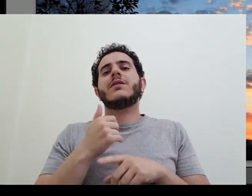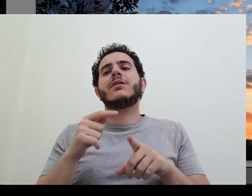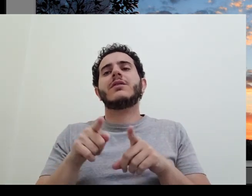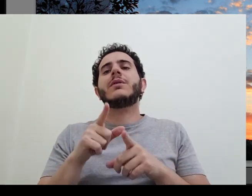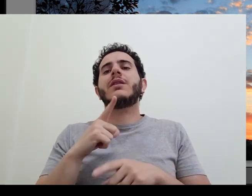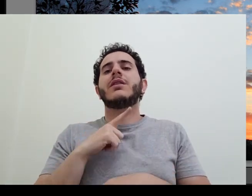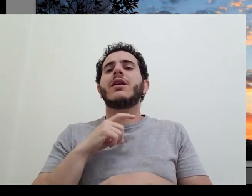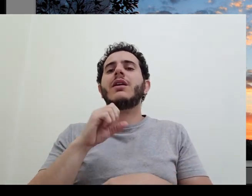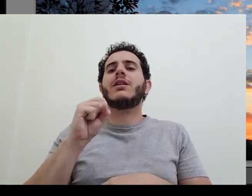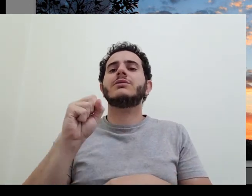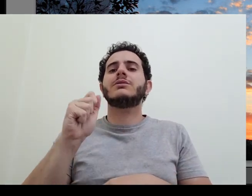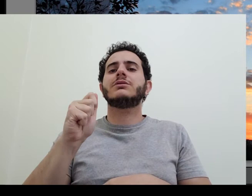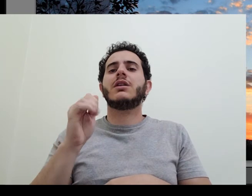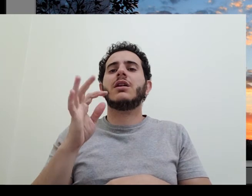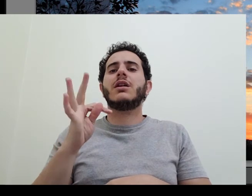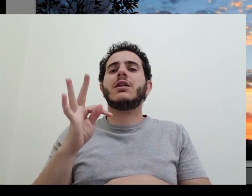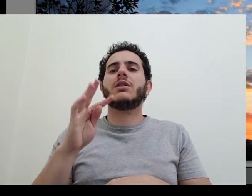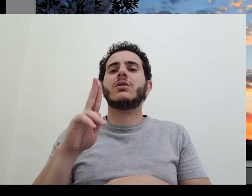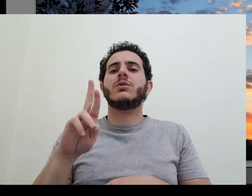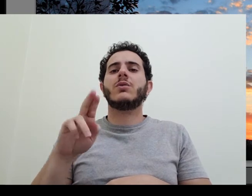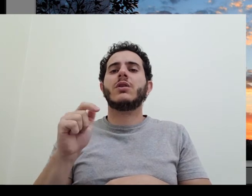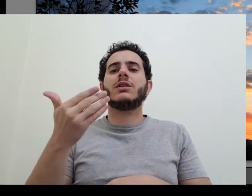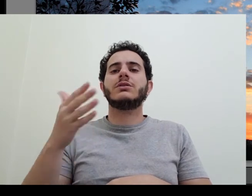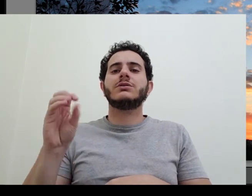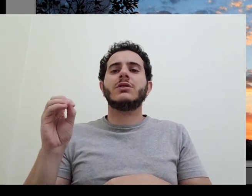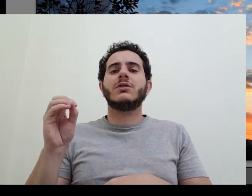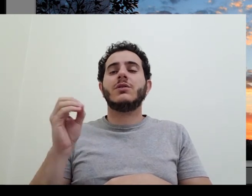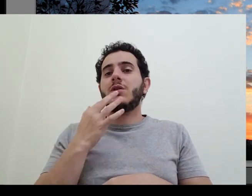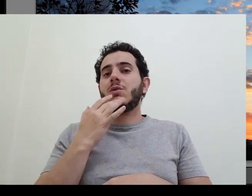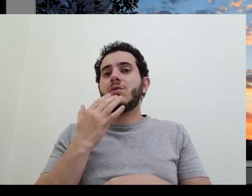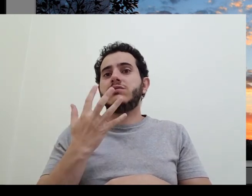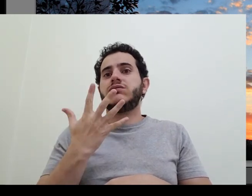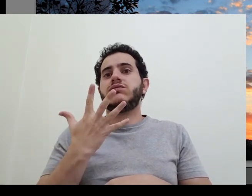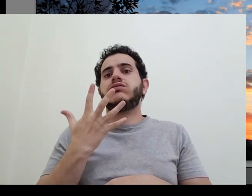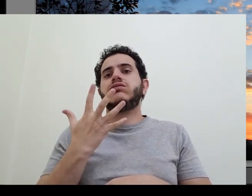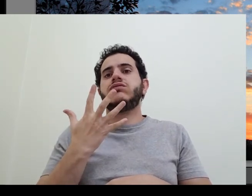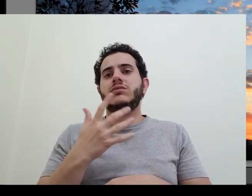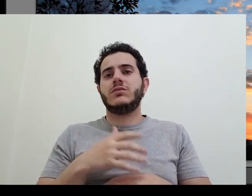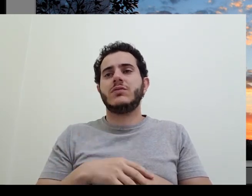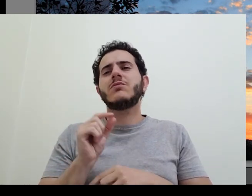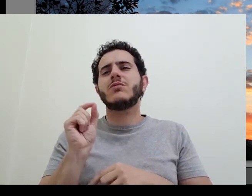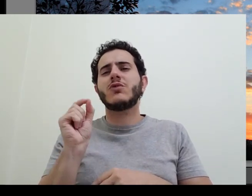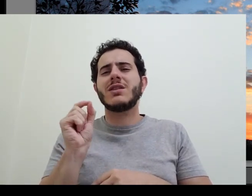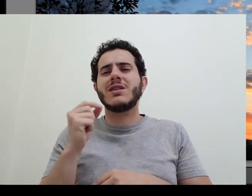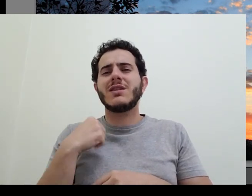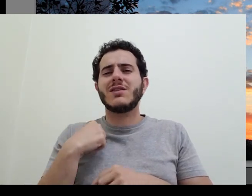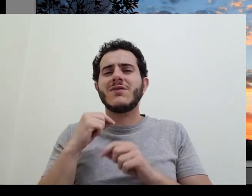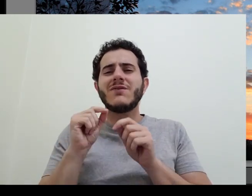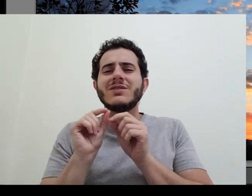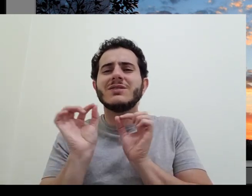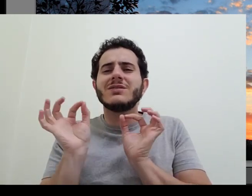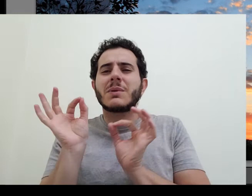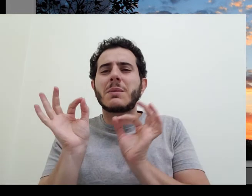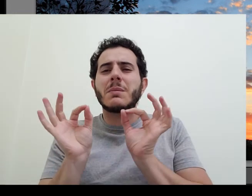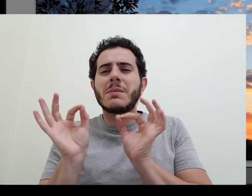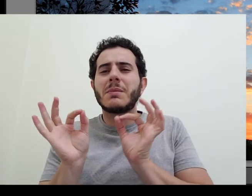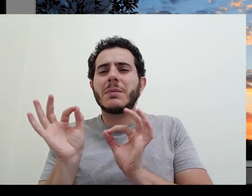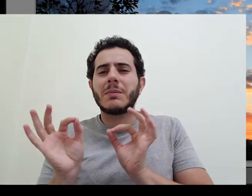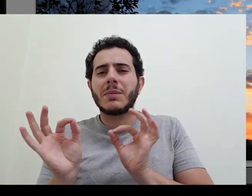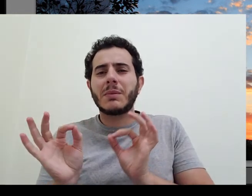saturação. Então a sua foto sempre vai vir com uma cor mais saturada. E aí, olha só, em pequenos ajustes aqui que eu fiz no módulo